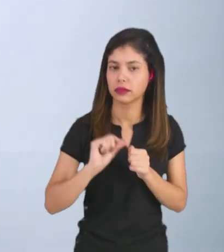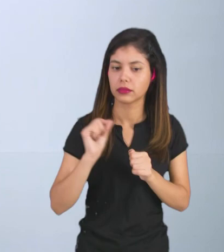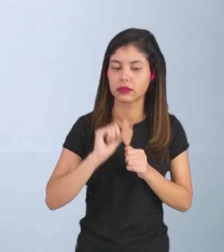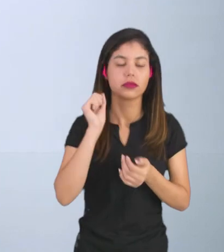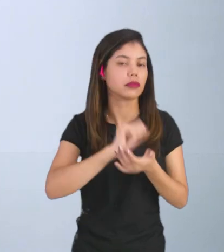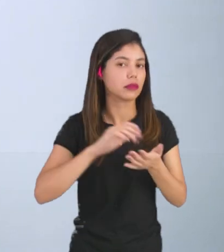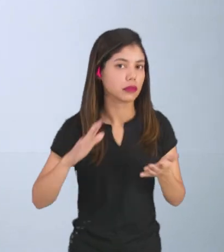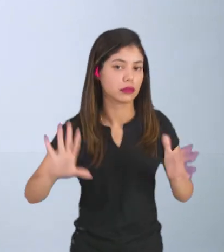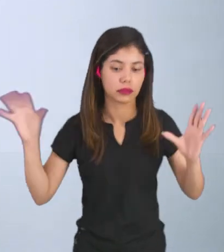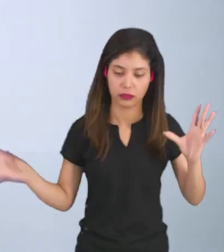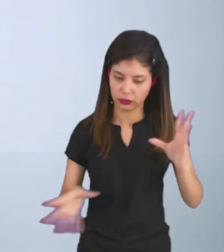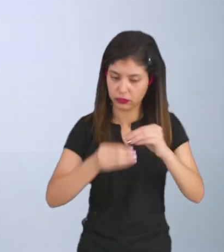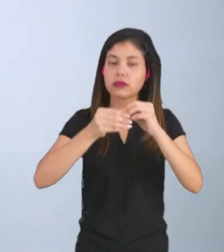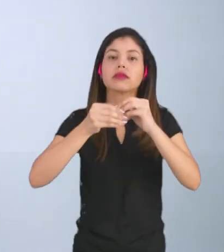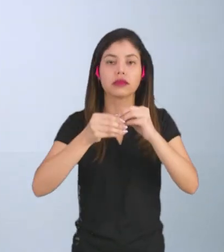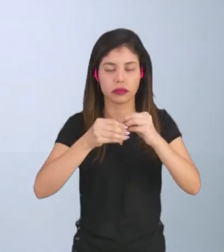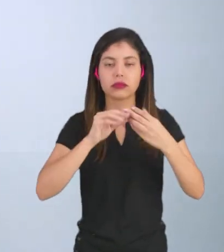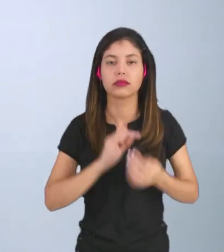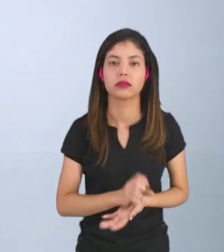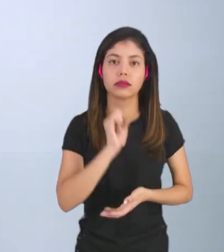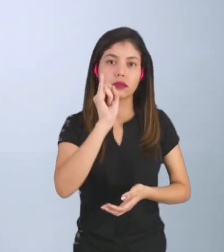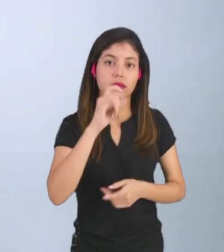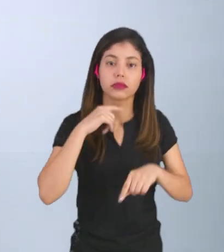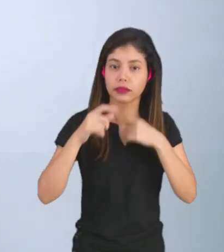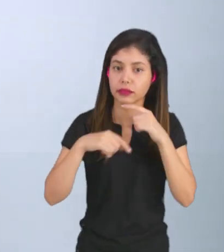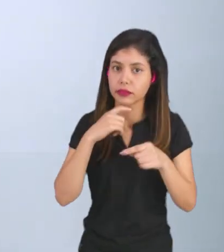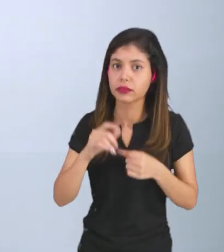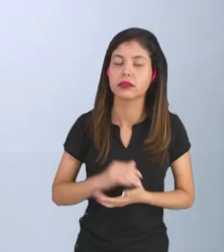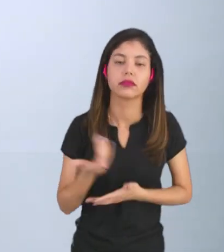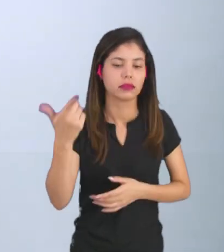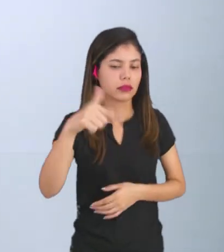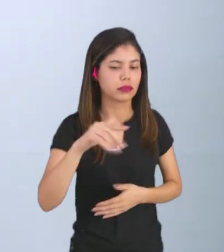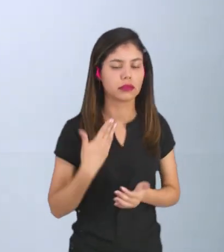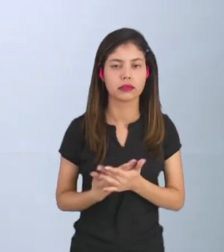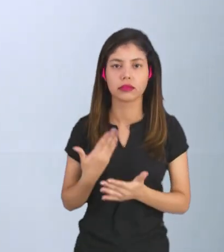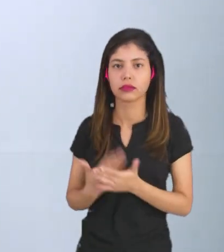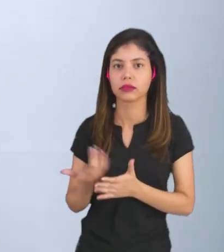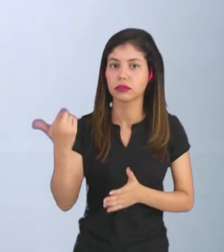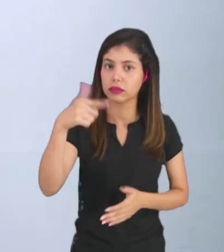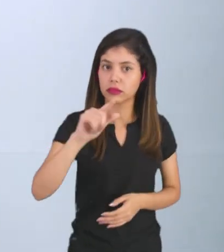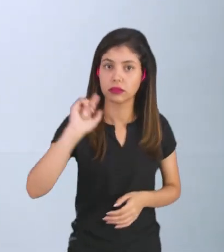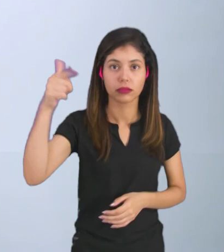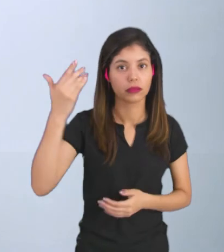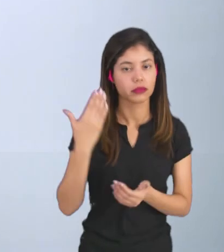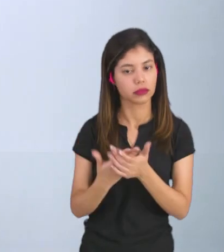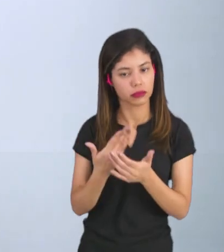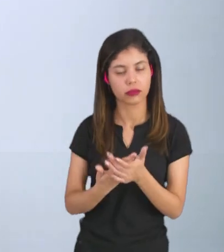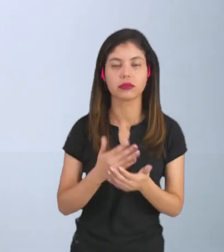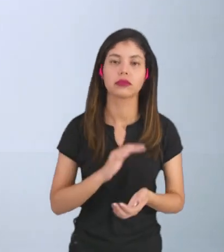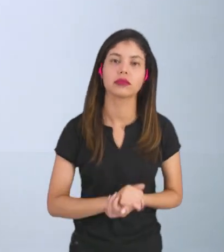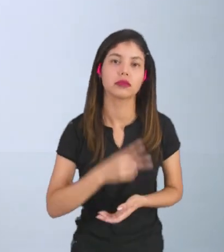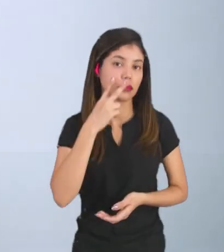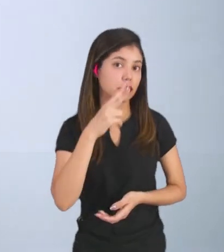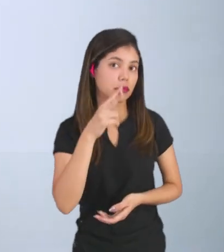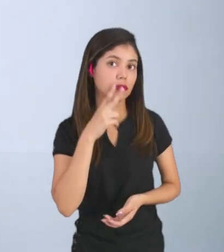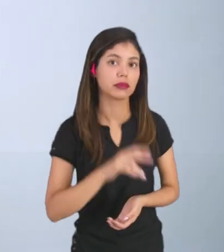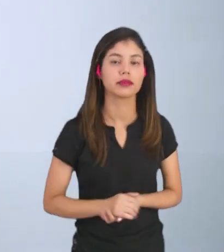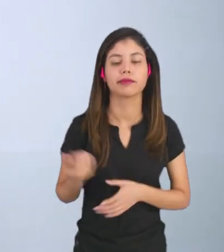as atividades complementares. Se houver dúvida, reveja essa aula e outras aulas, né, para